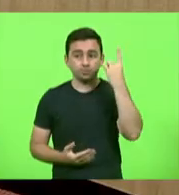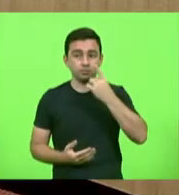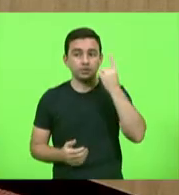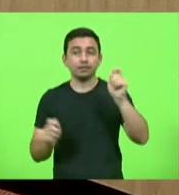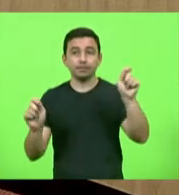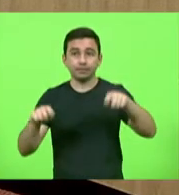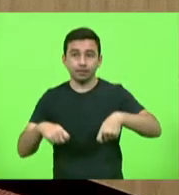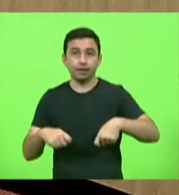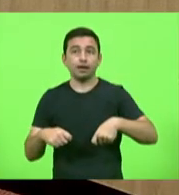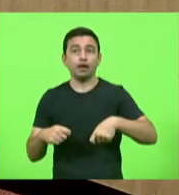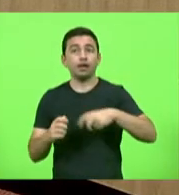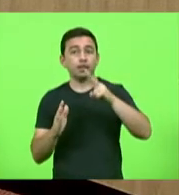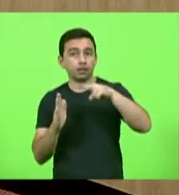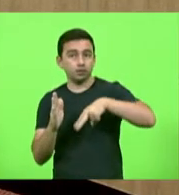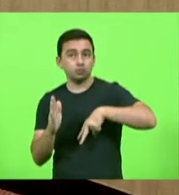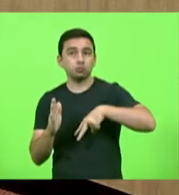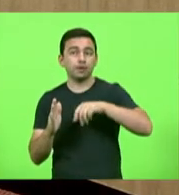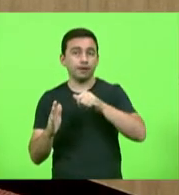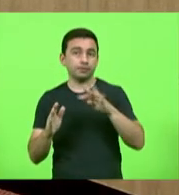leitura da ata da sessão anterior.